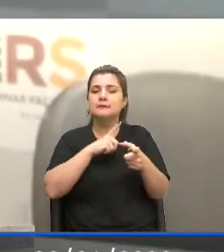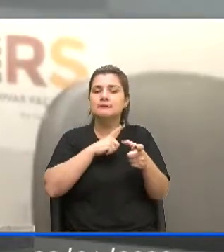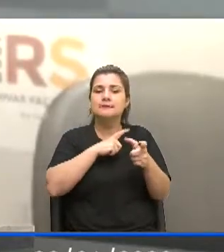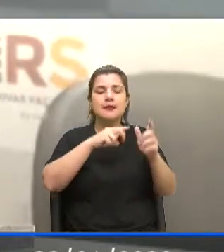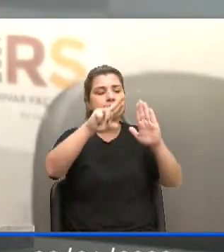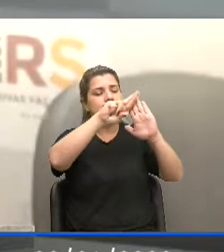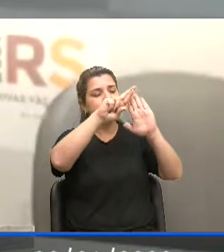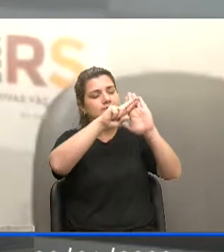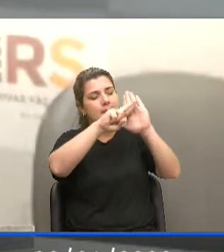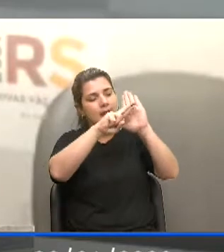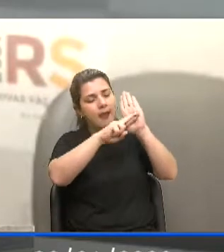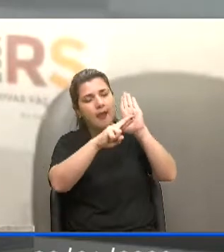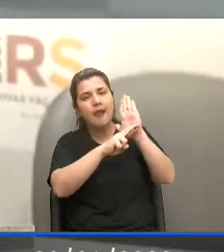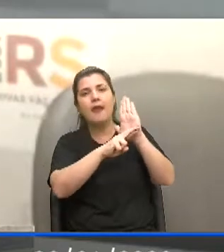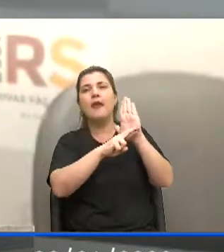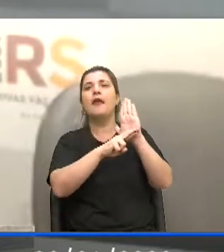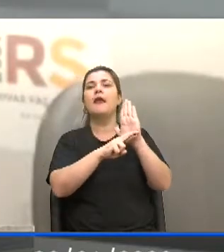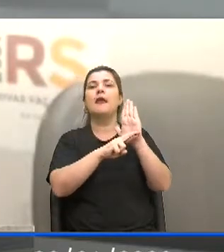têm as suas